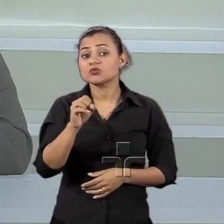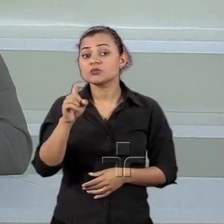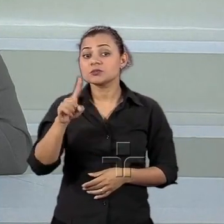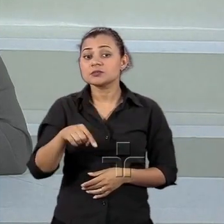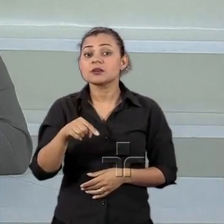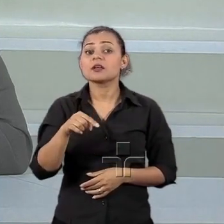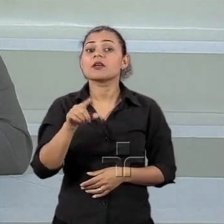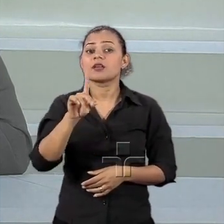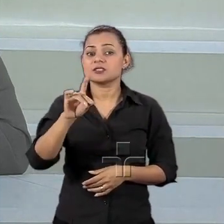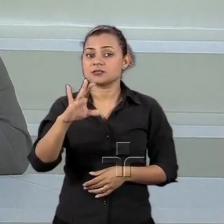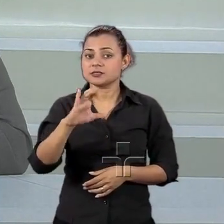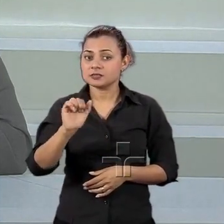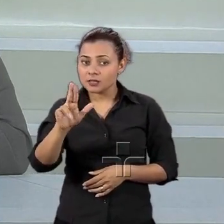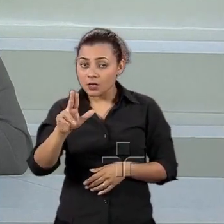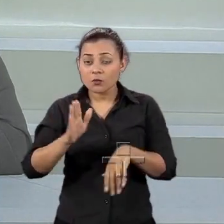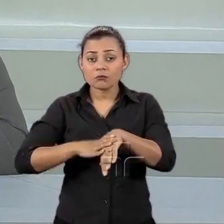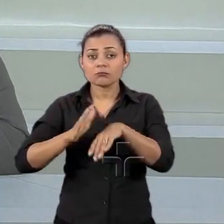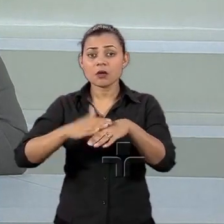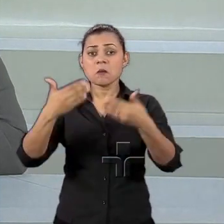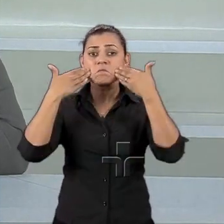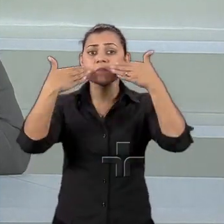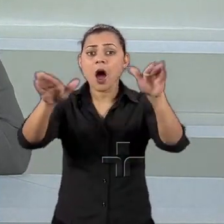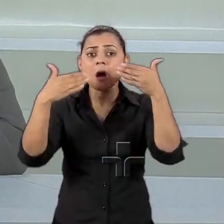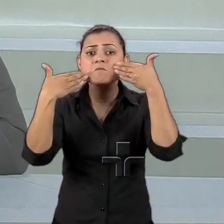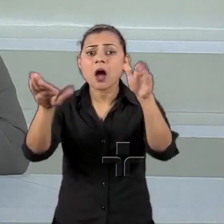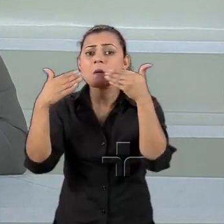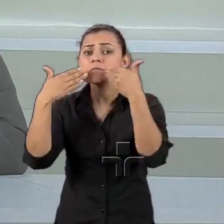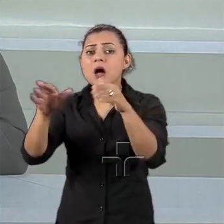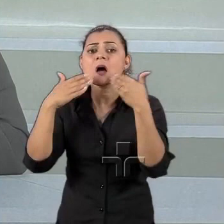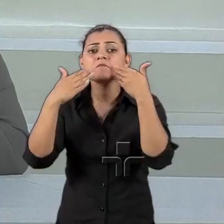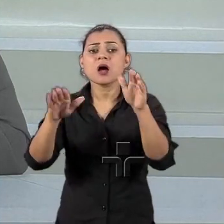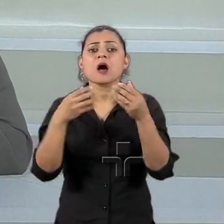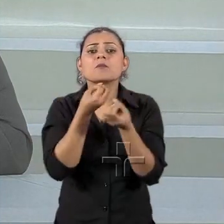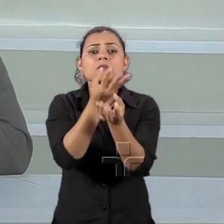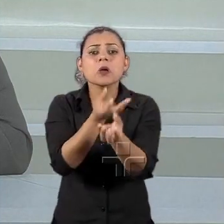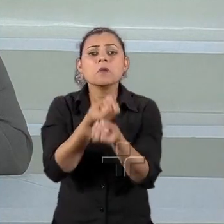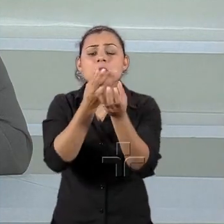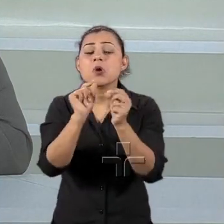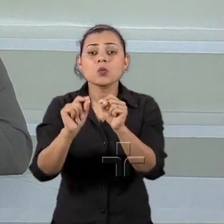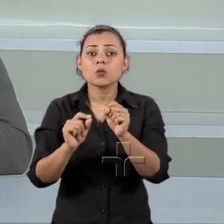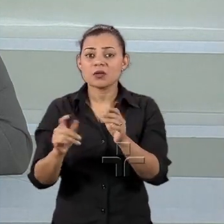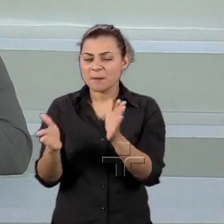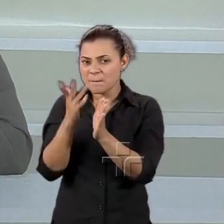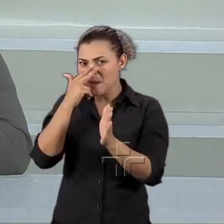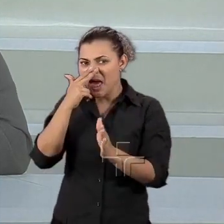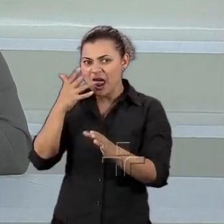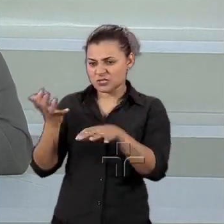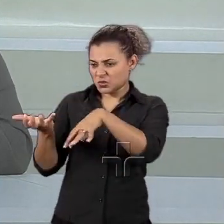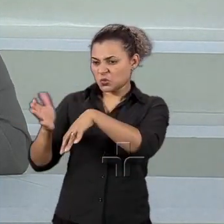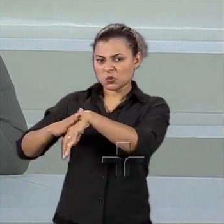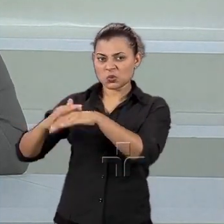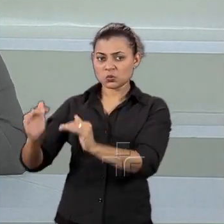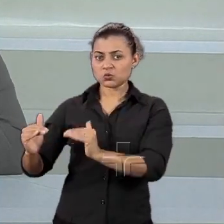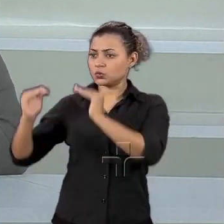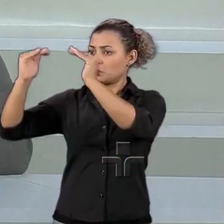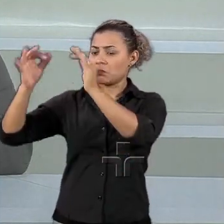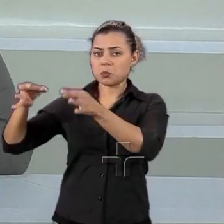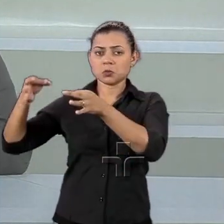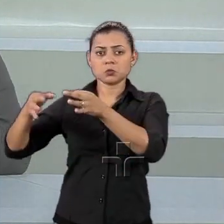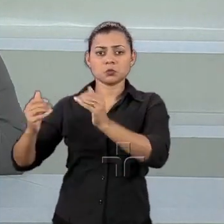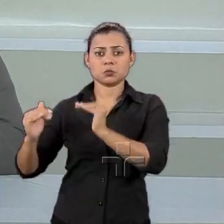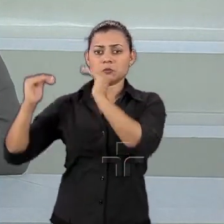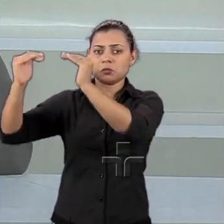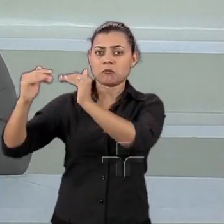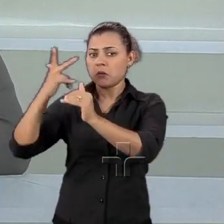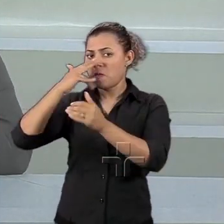está fazendo declarações assustadoras, reduzir e mitigar o poder da Suprema Corte do país. Não se toma o poder